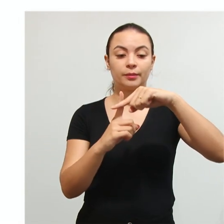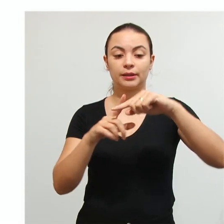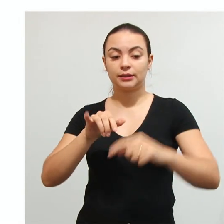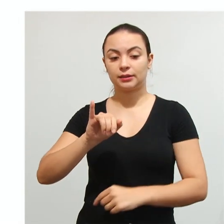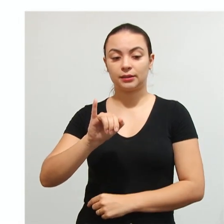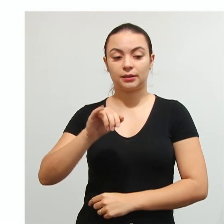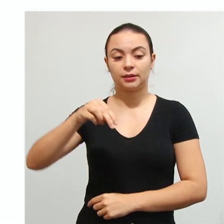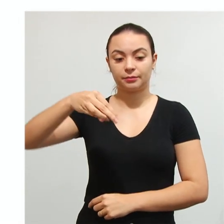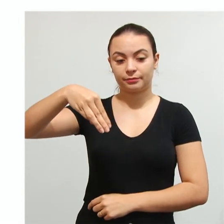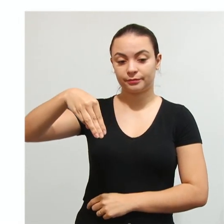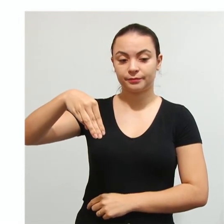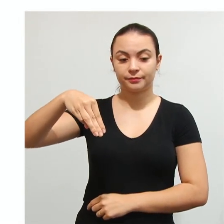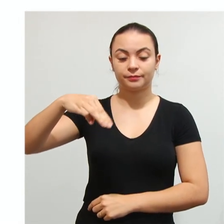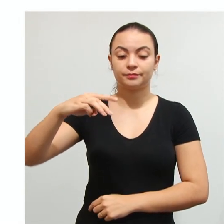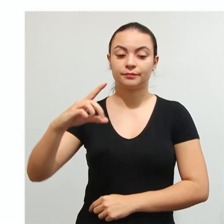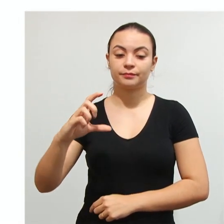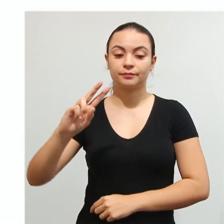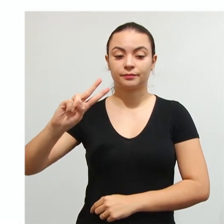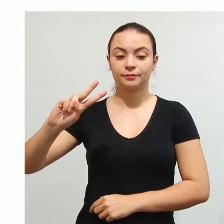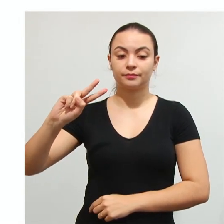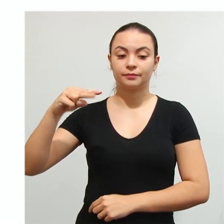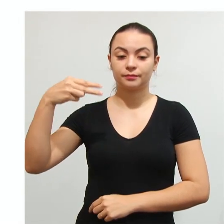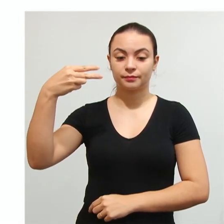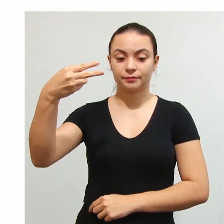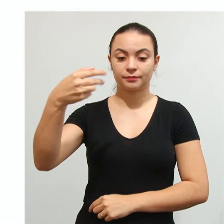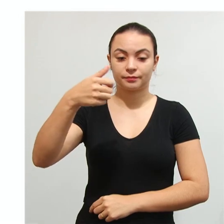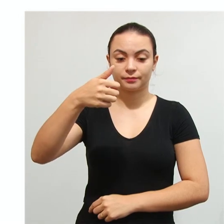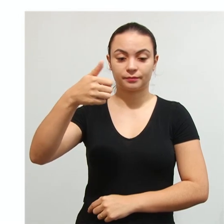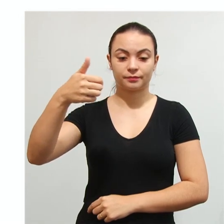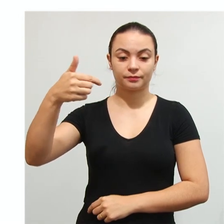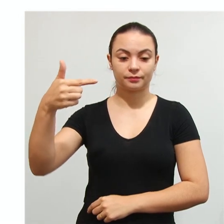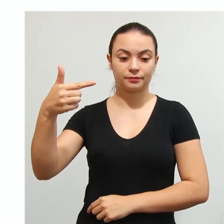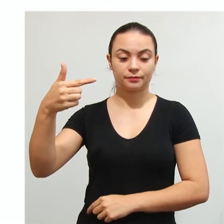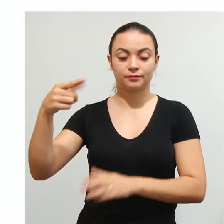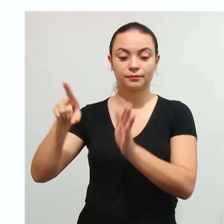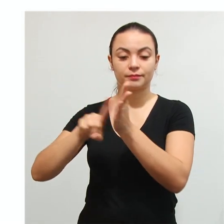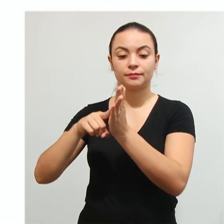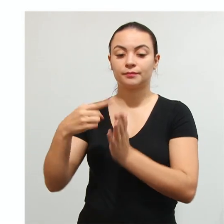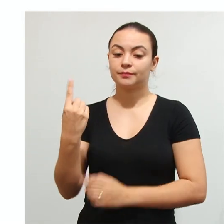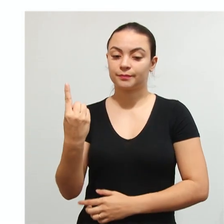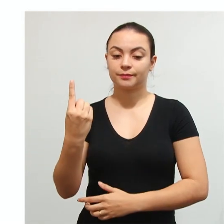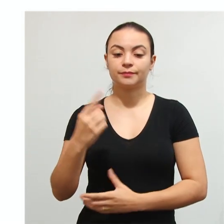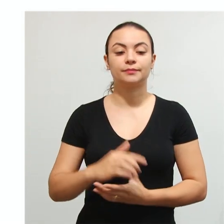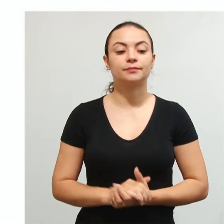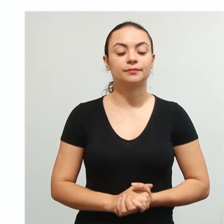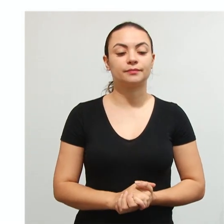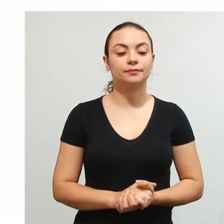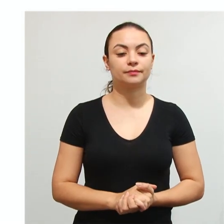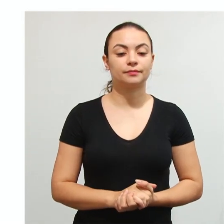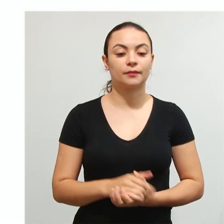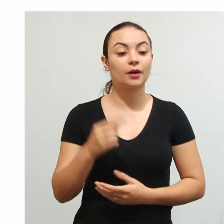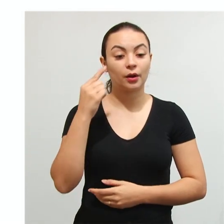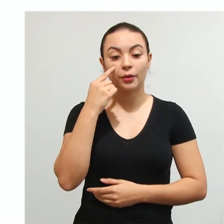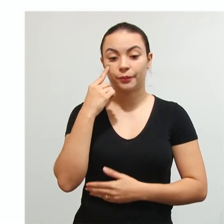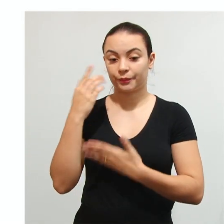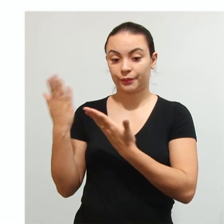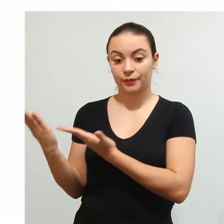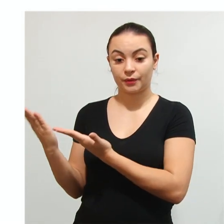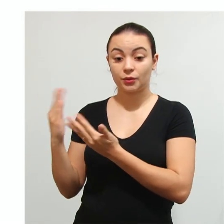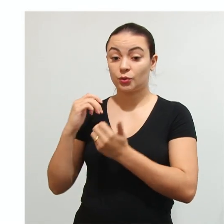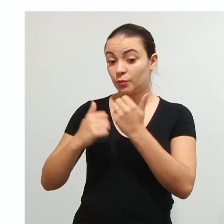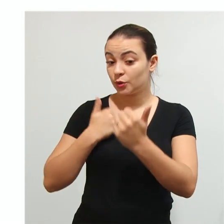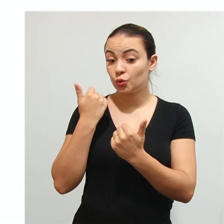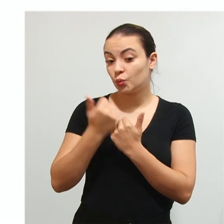taxa mensal elevada 12 menos um fazendo esses cálculos a gente faz a